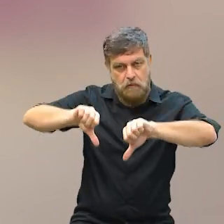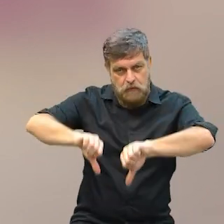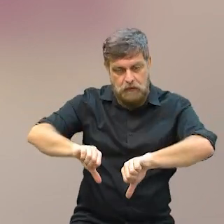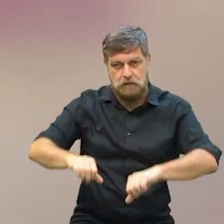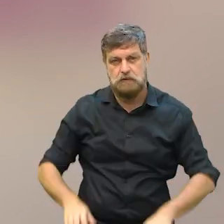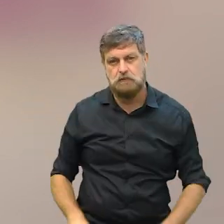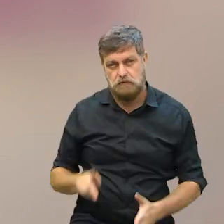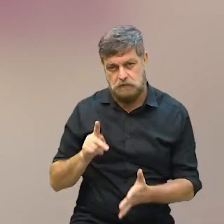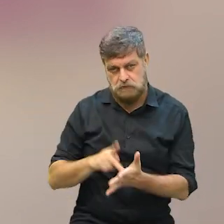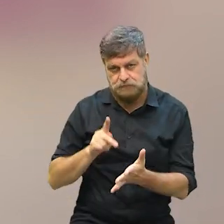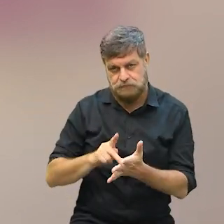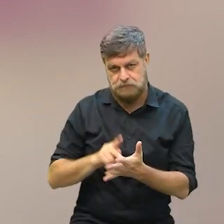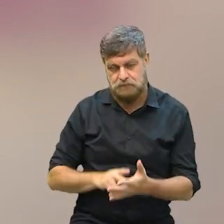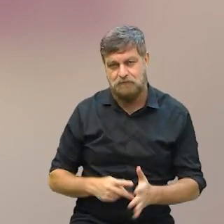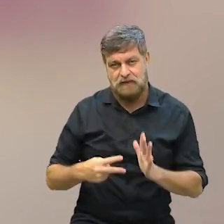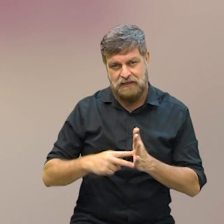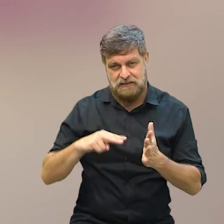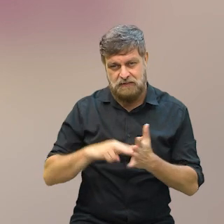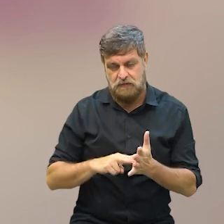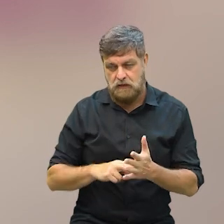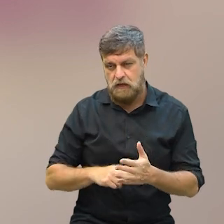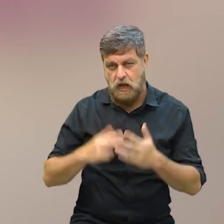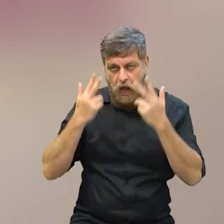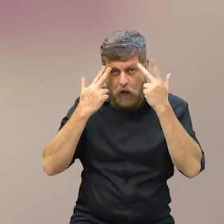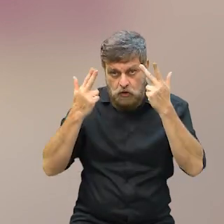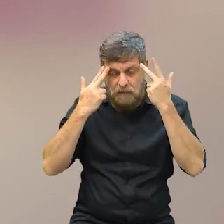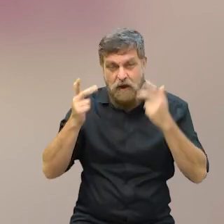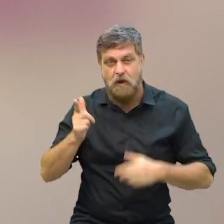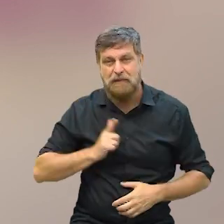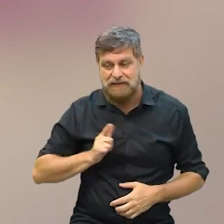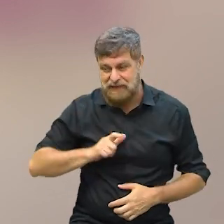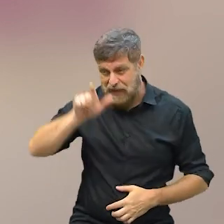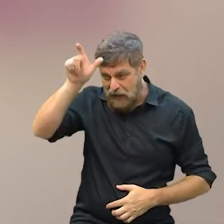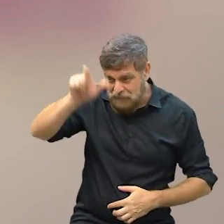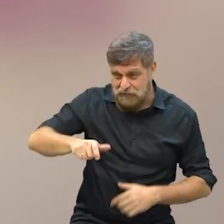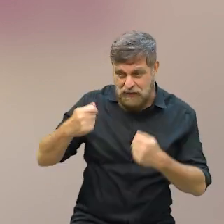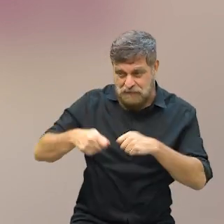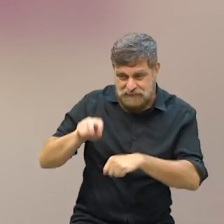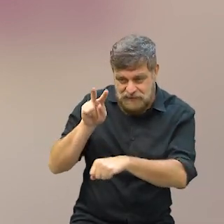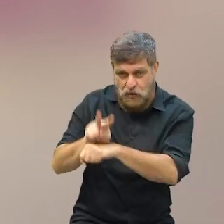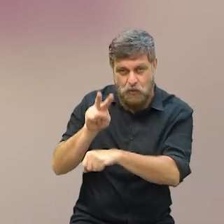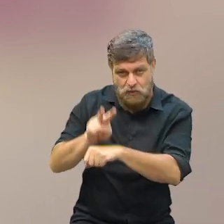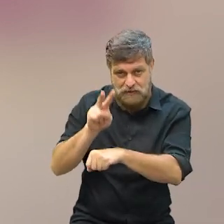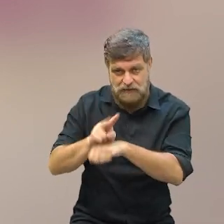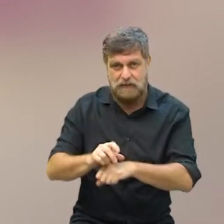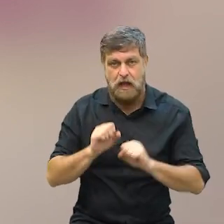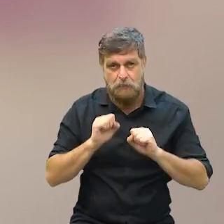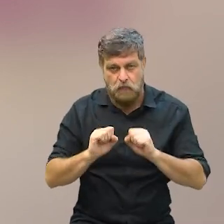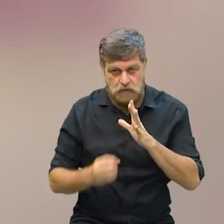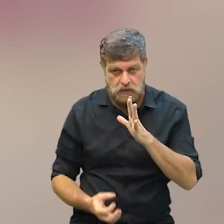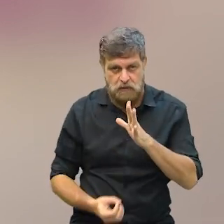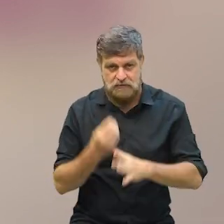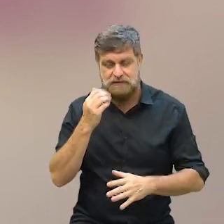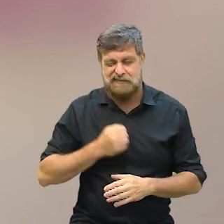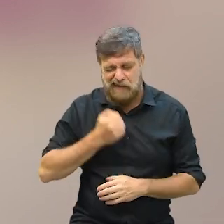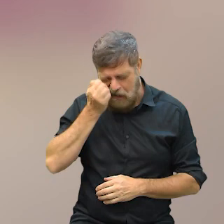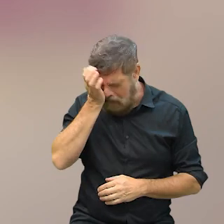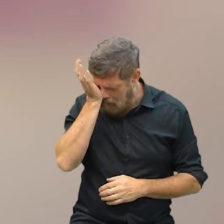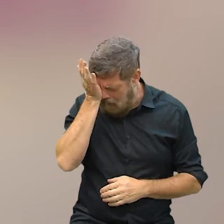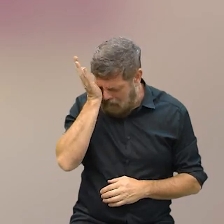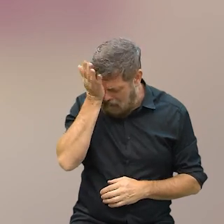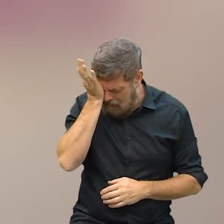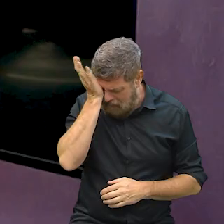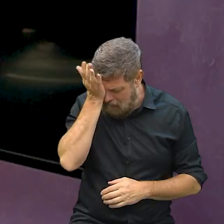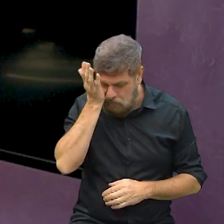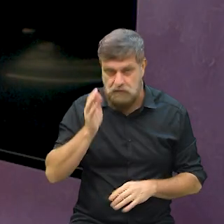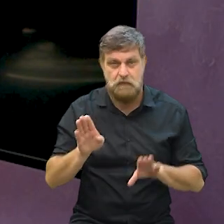Então, realmente, assim, então, o astigmatismo é normal, mas existem alguns astigmatismos que não são normais, que são esses astigmatismos que é devido ao